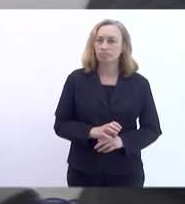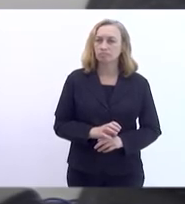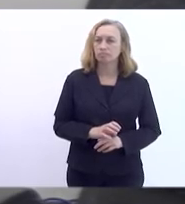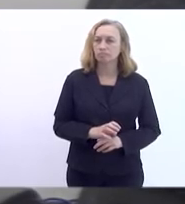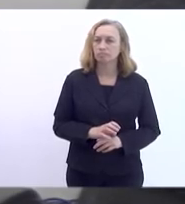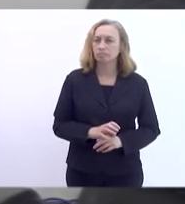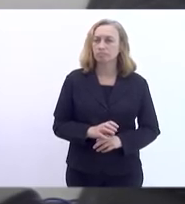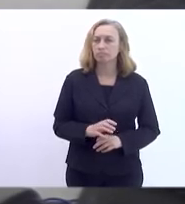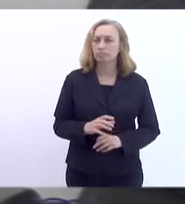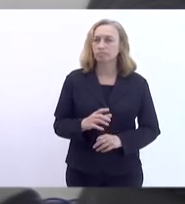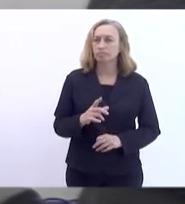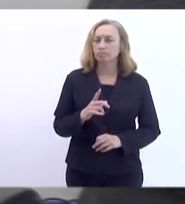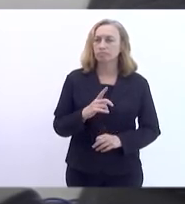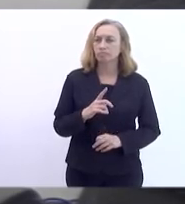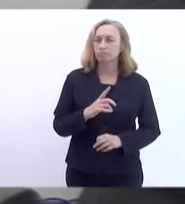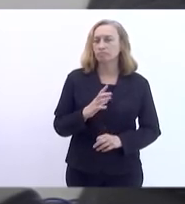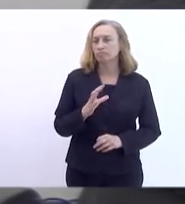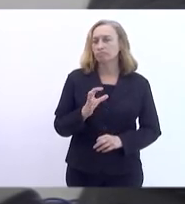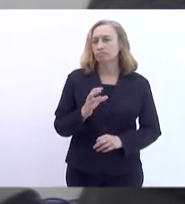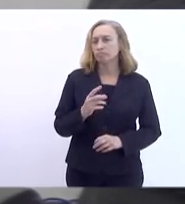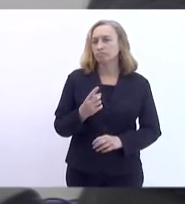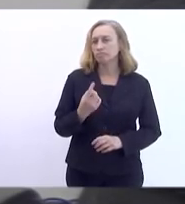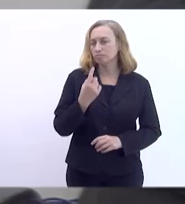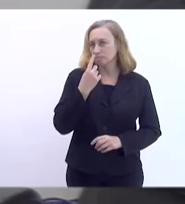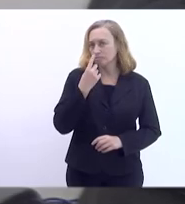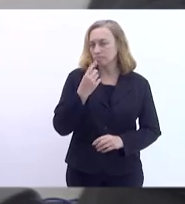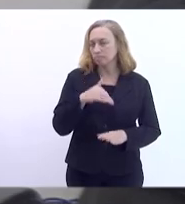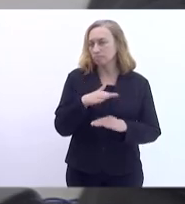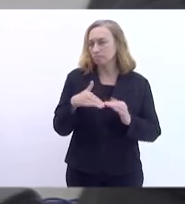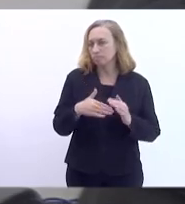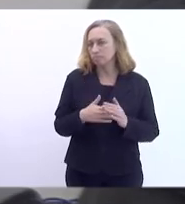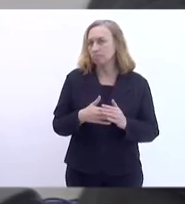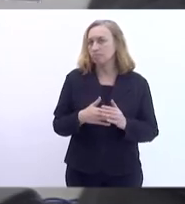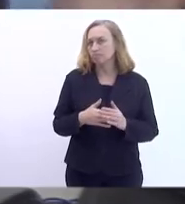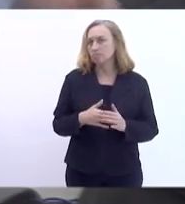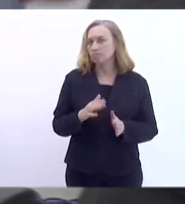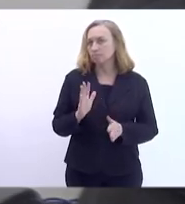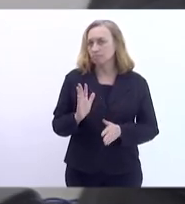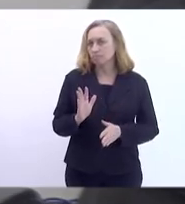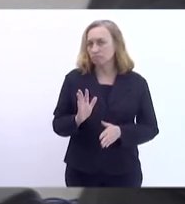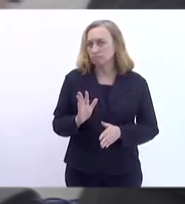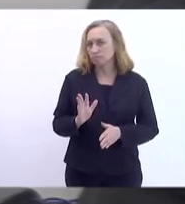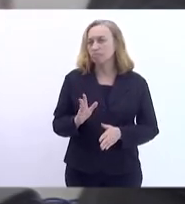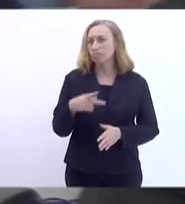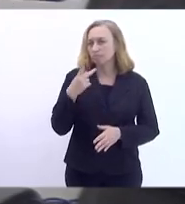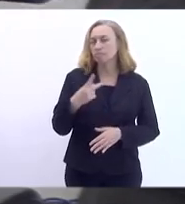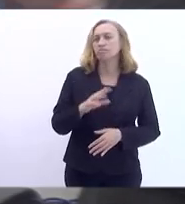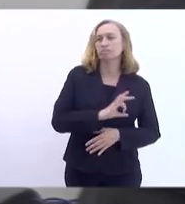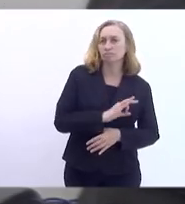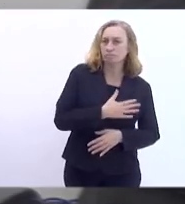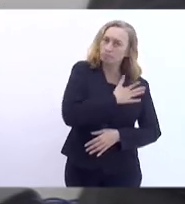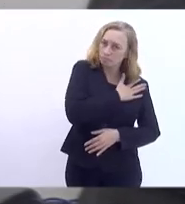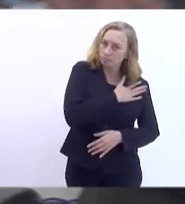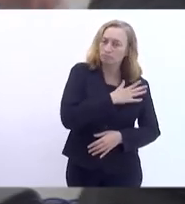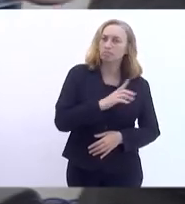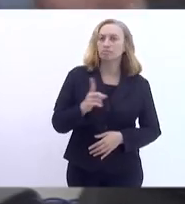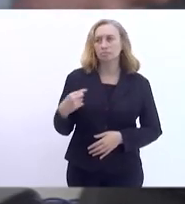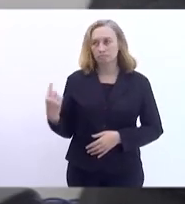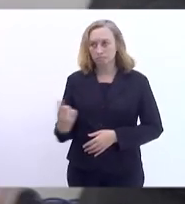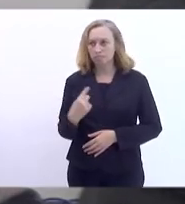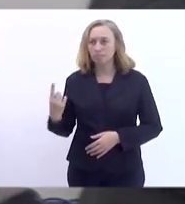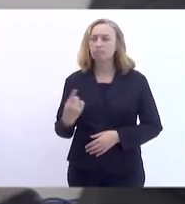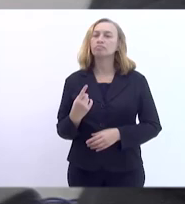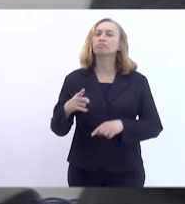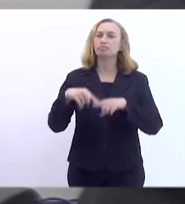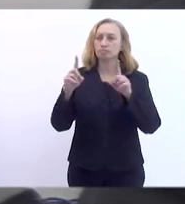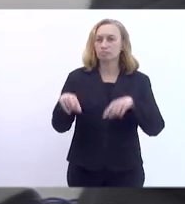eu tinha uma convicção íntima de que estávamos com todas as estávamos falo da Polícia Militar E aí nós ou